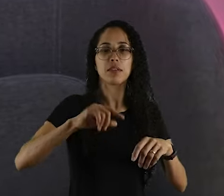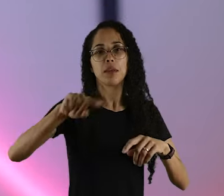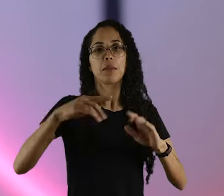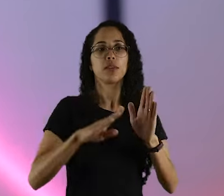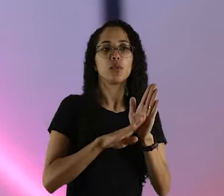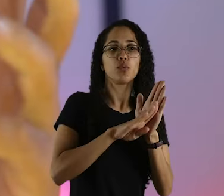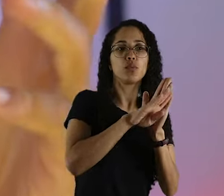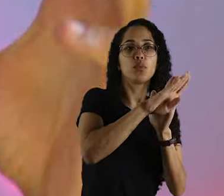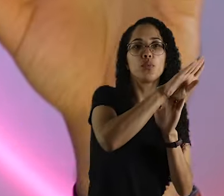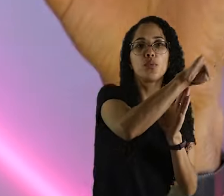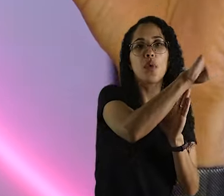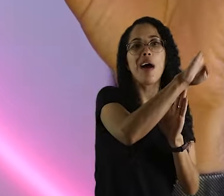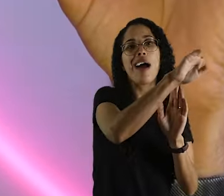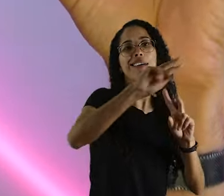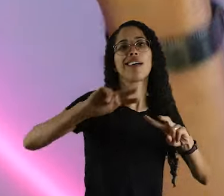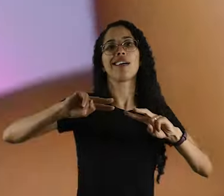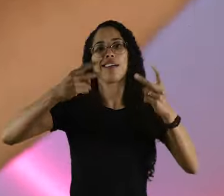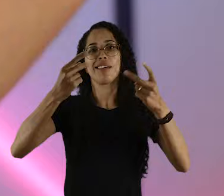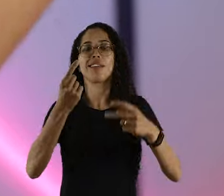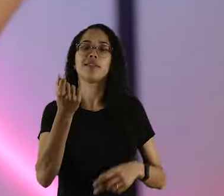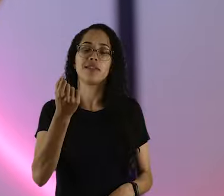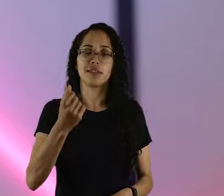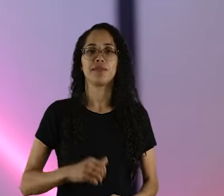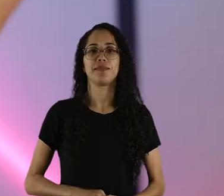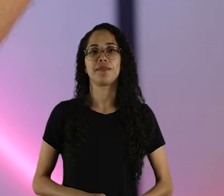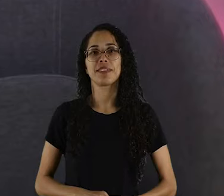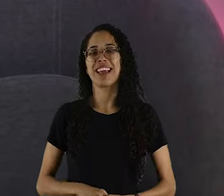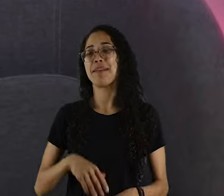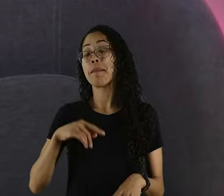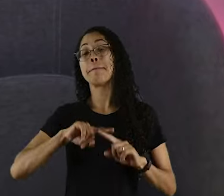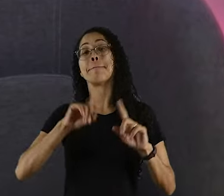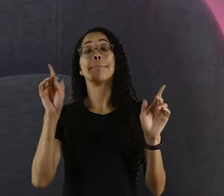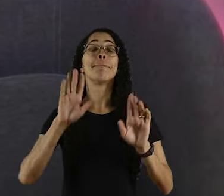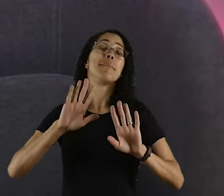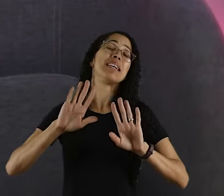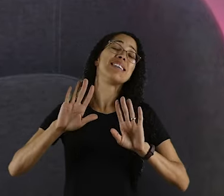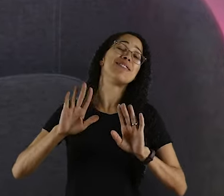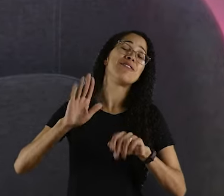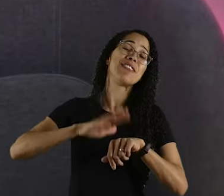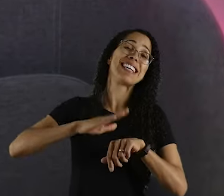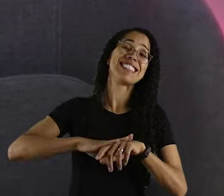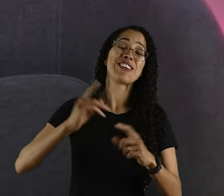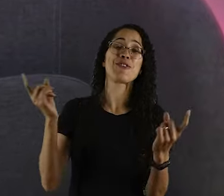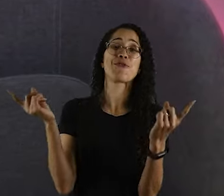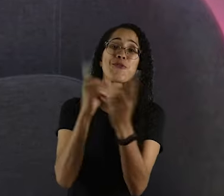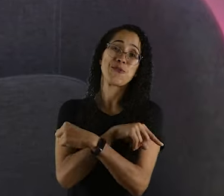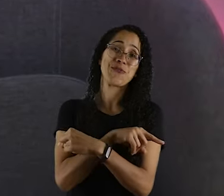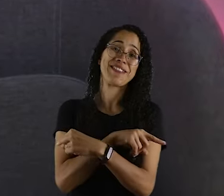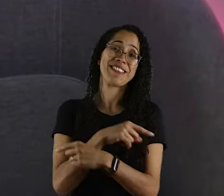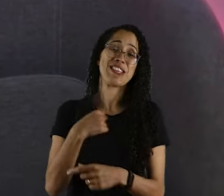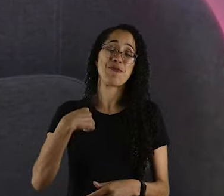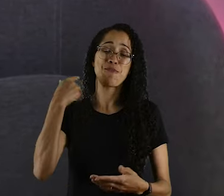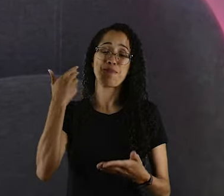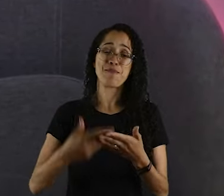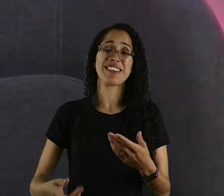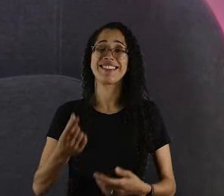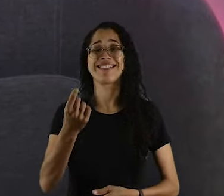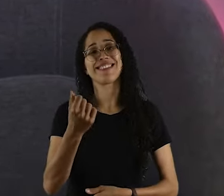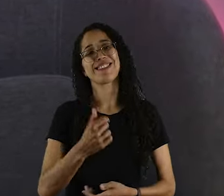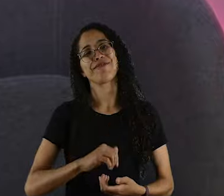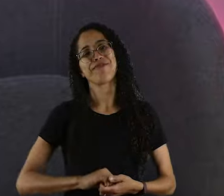investi numa época em que a ação já estava tudo lá em cima e aí começaram a cair os valores e eu comecei a perder um pouco de dinheiro. Aí eu